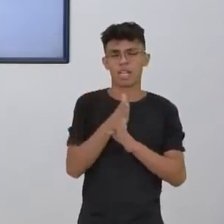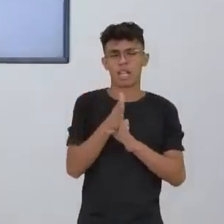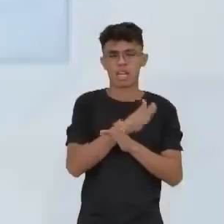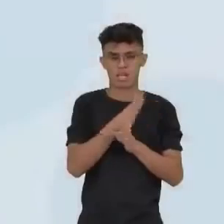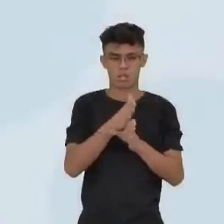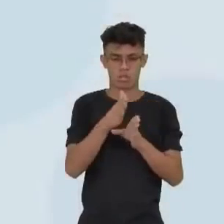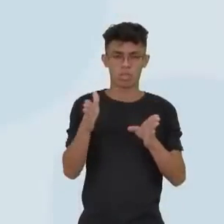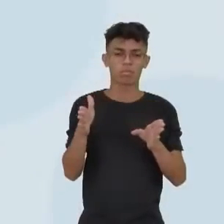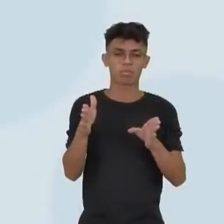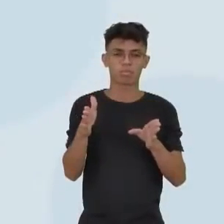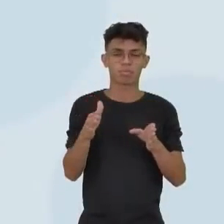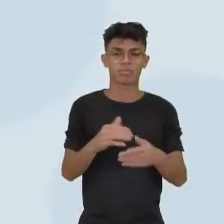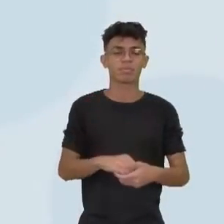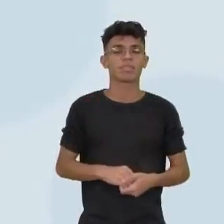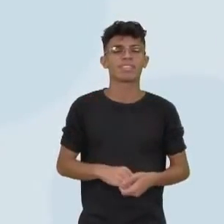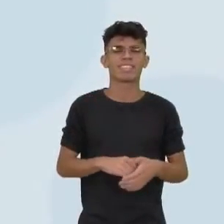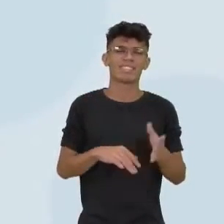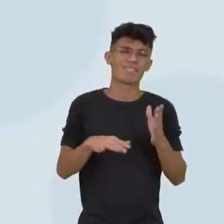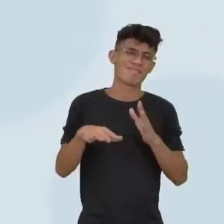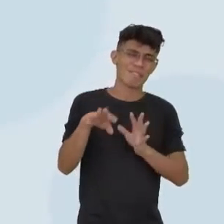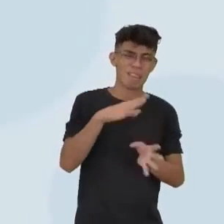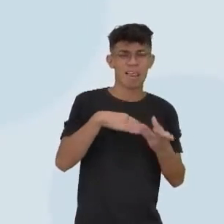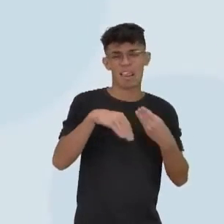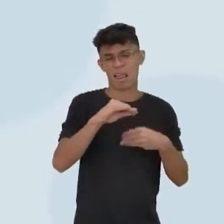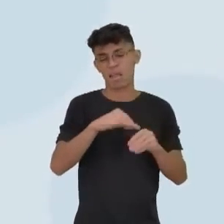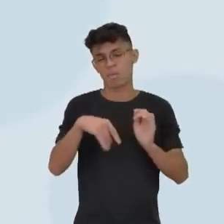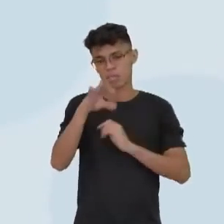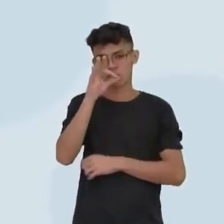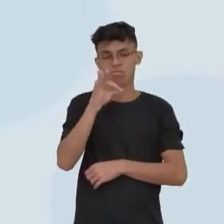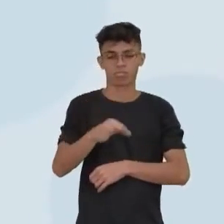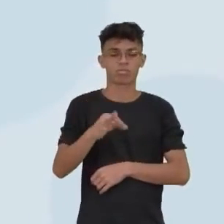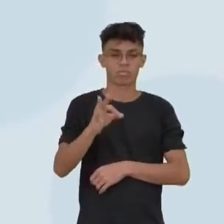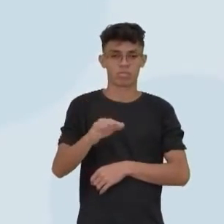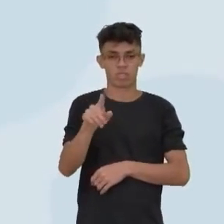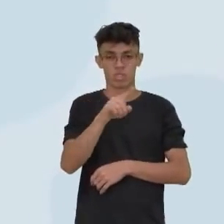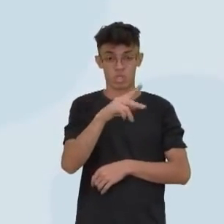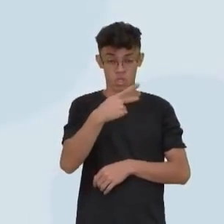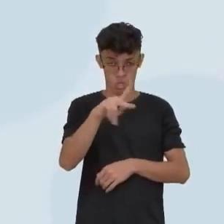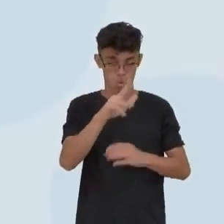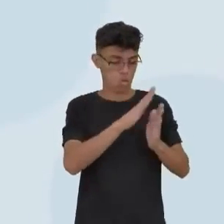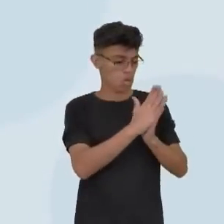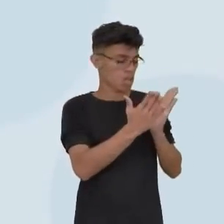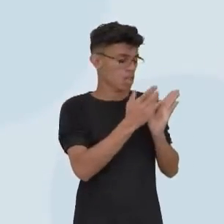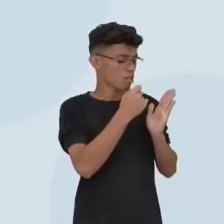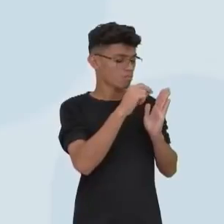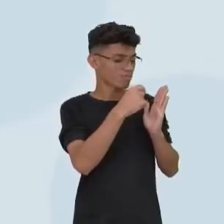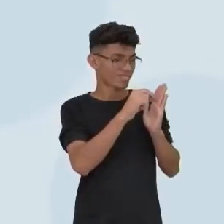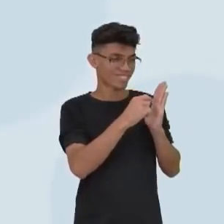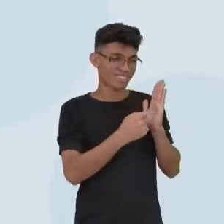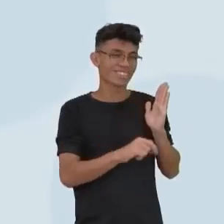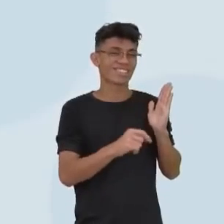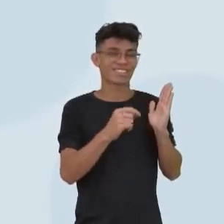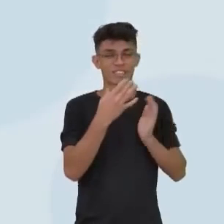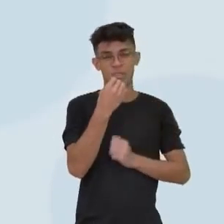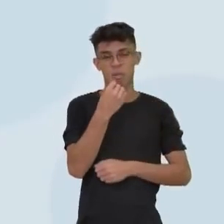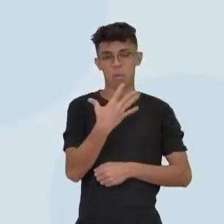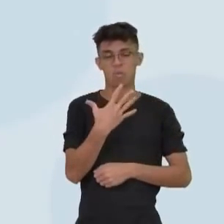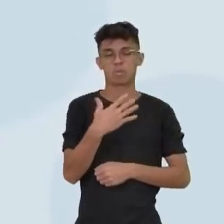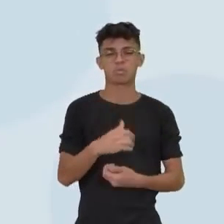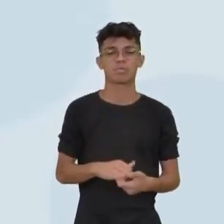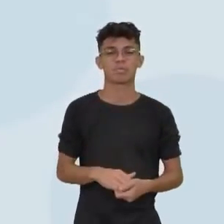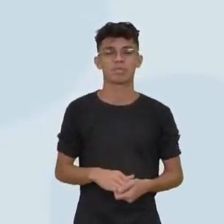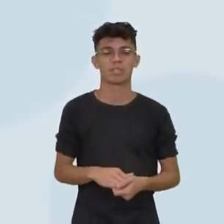tempo, né? Tá bem bagunçadinha, tadinha, mas eu tenho certeza que no seu caderno você está fazendo com bastante capricho aí na escola,